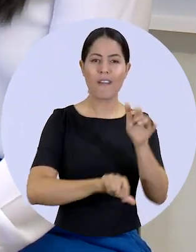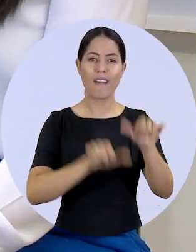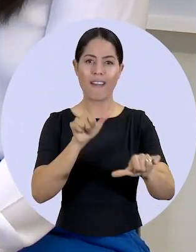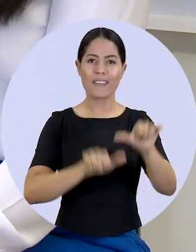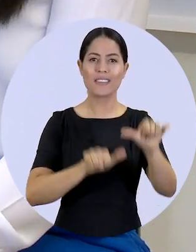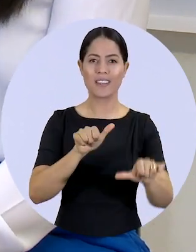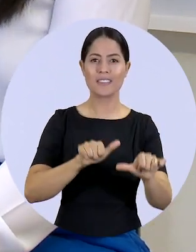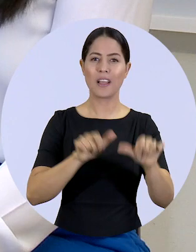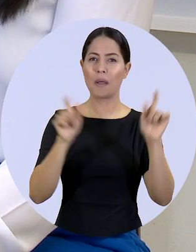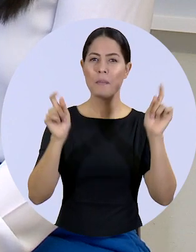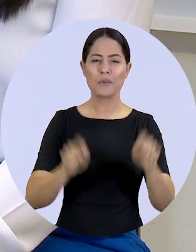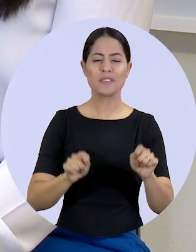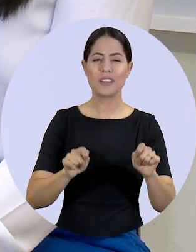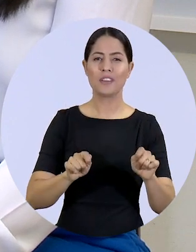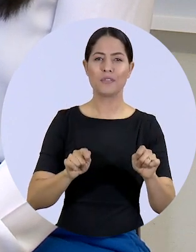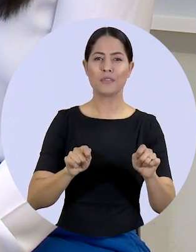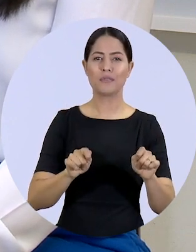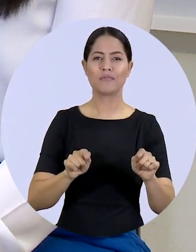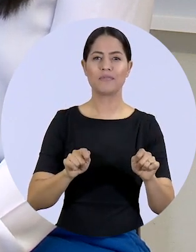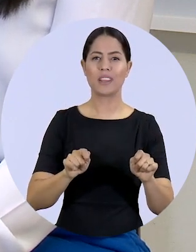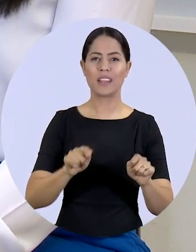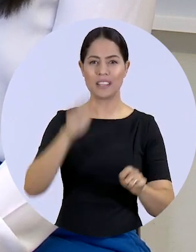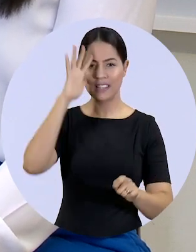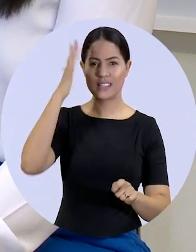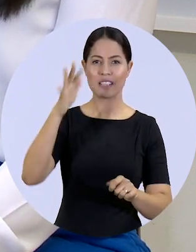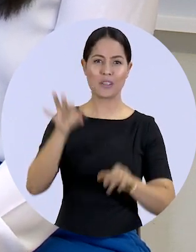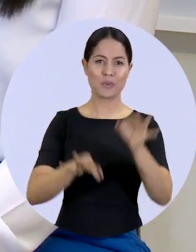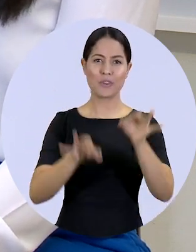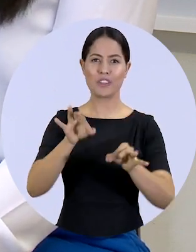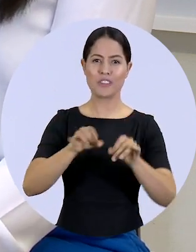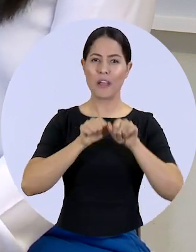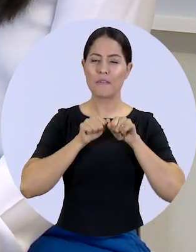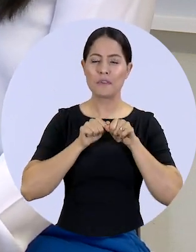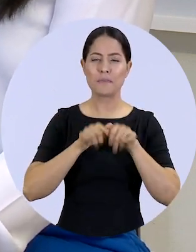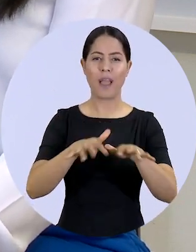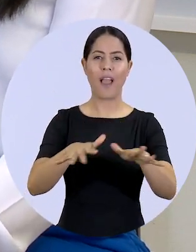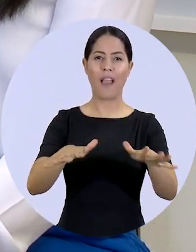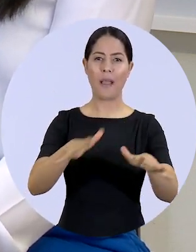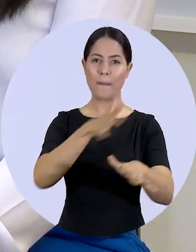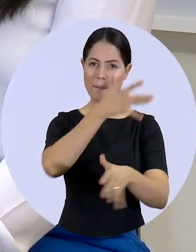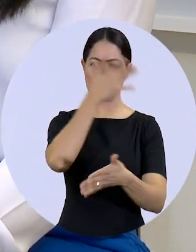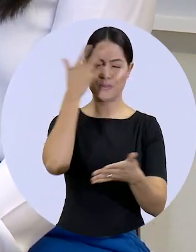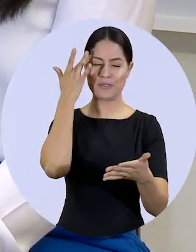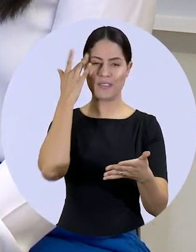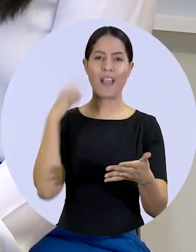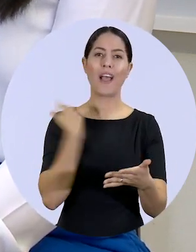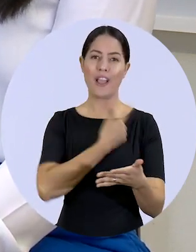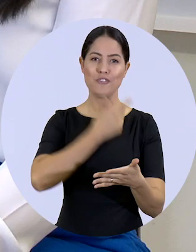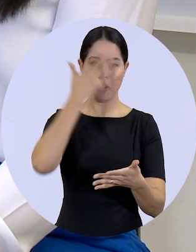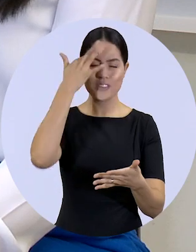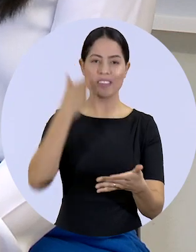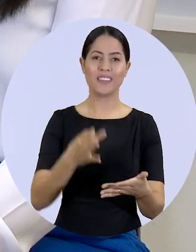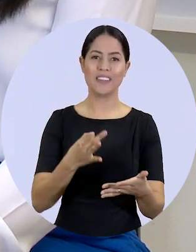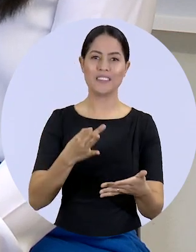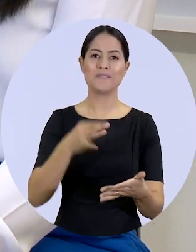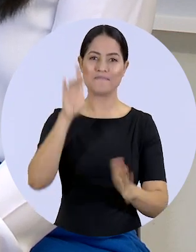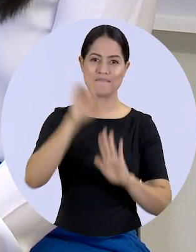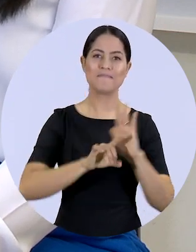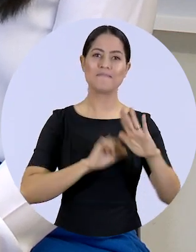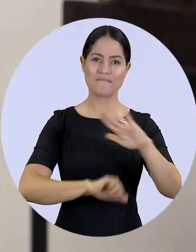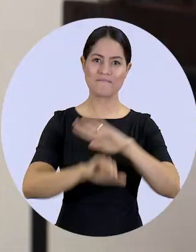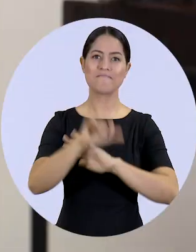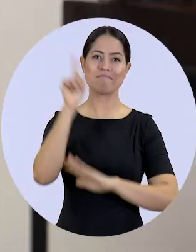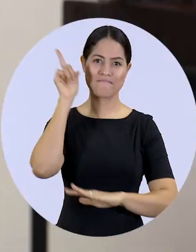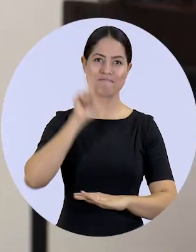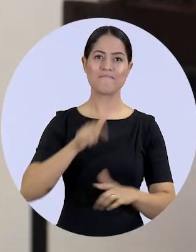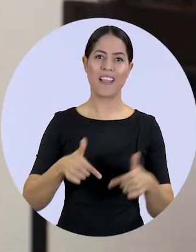a jurisprudência atingir a milhares de pessoas que eu jamais encontrarei, eu acho que é a certeza que valeu a pena fazer direito